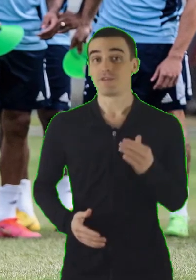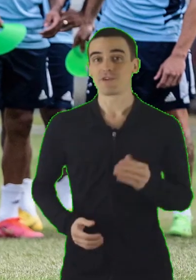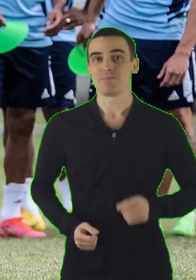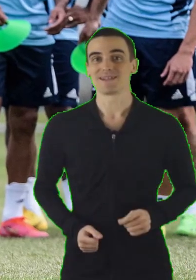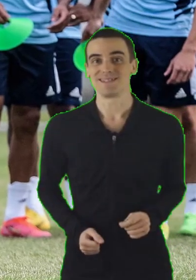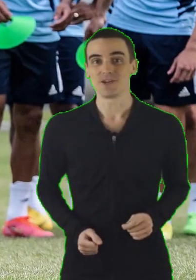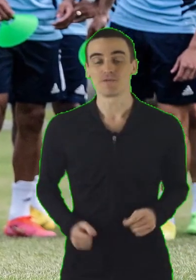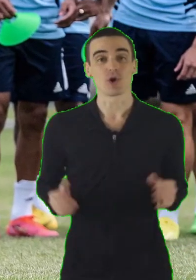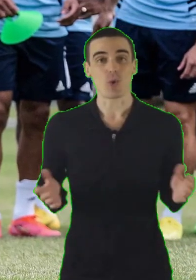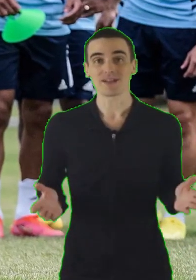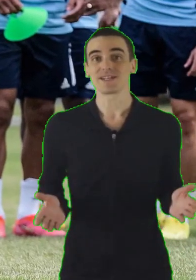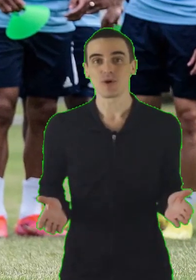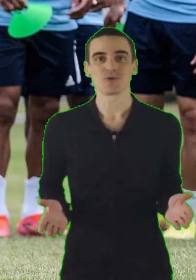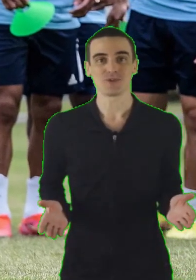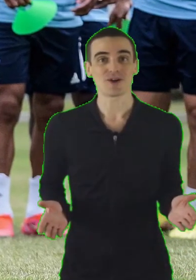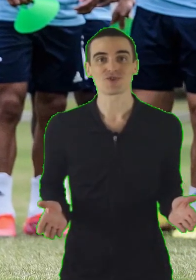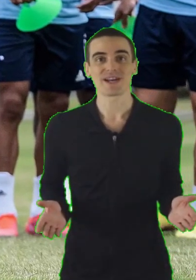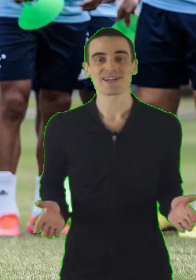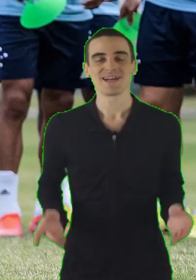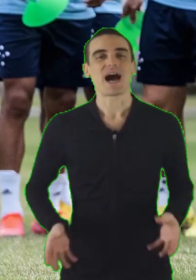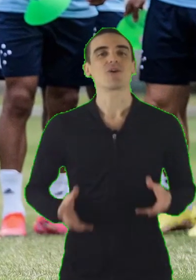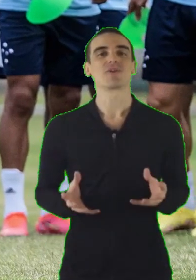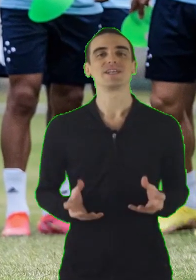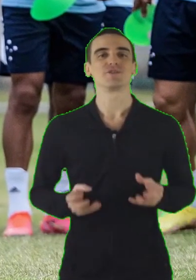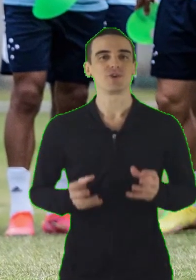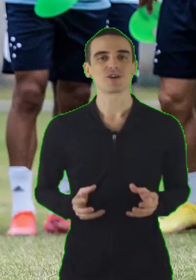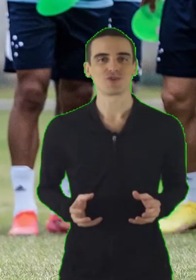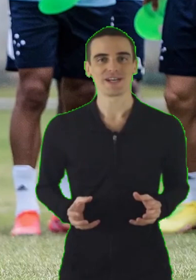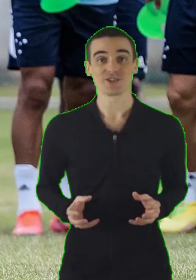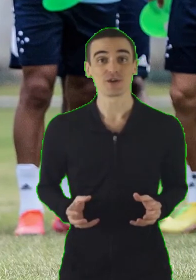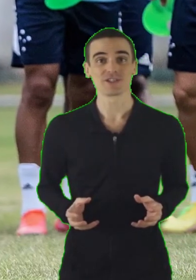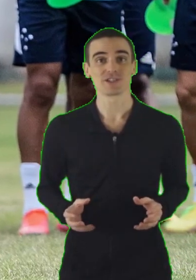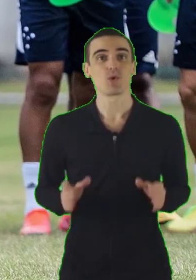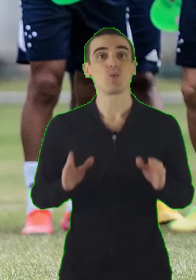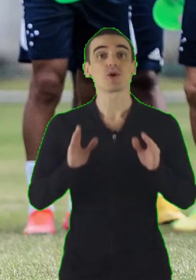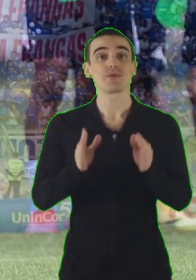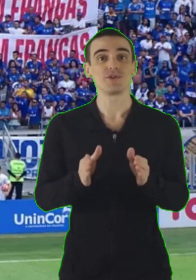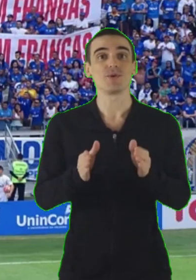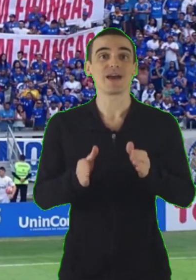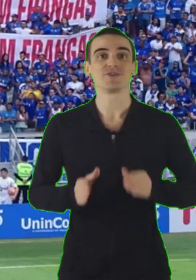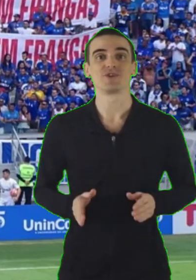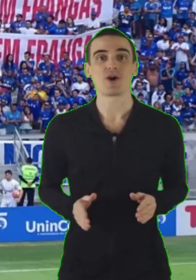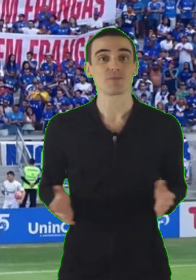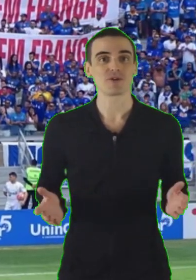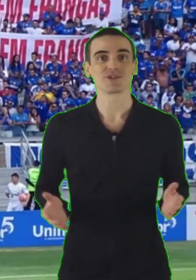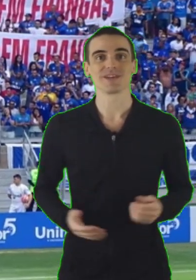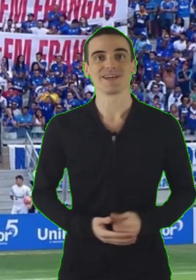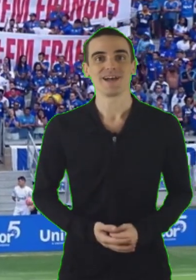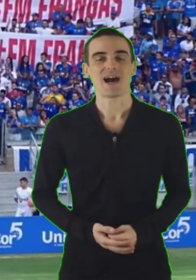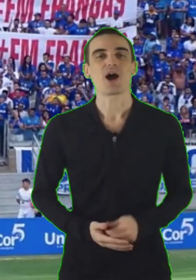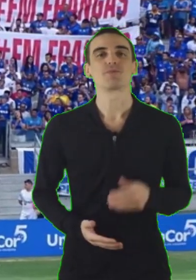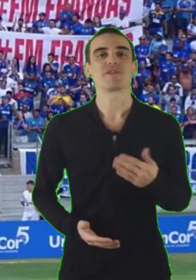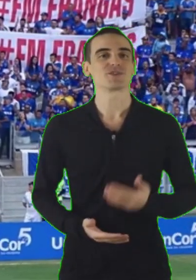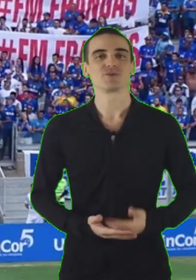Foi confirmado agora. Atacante negocia sua ida ao Cabuloso. Veja mais. Fala, torcedor do